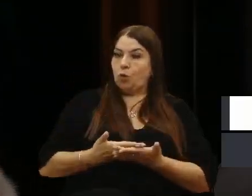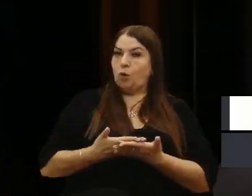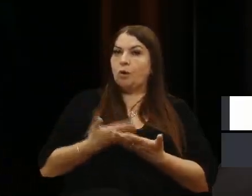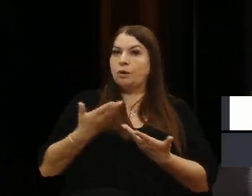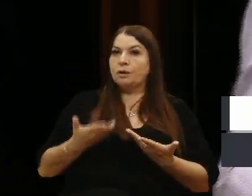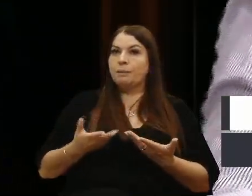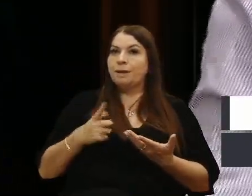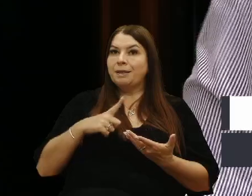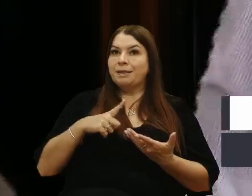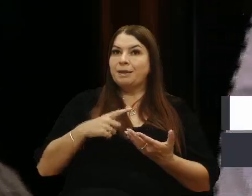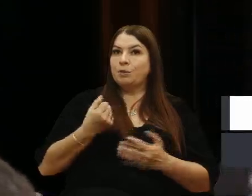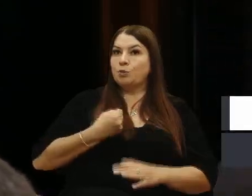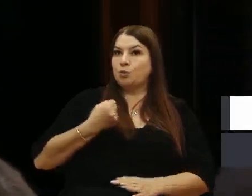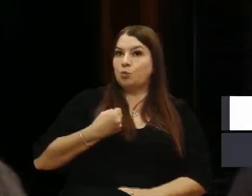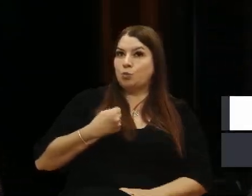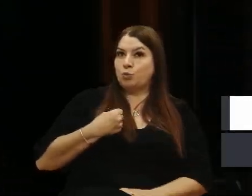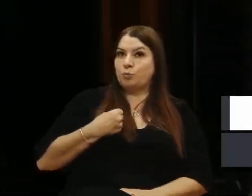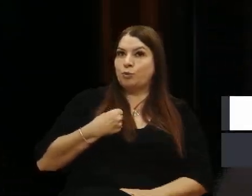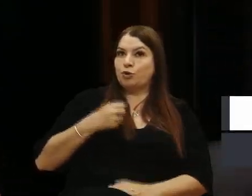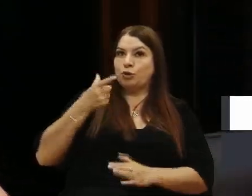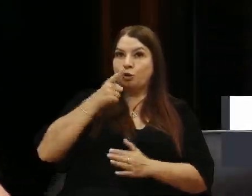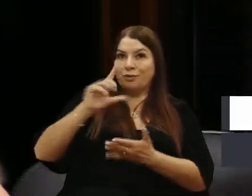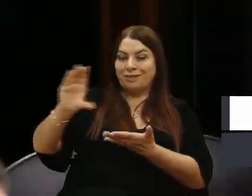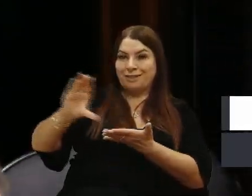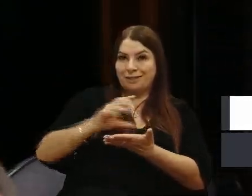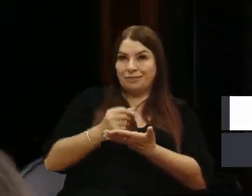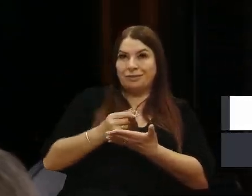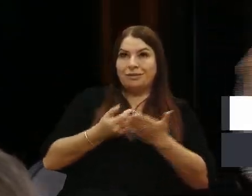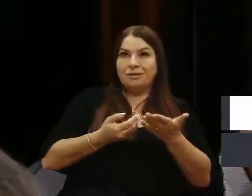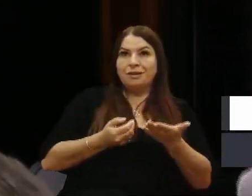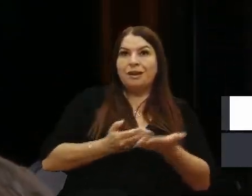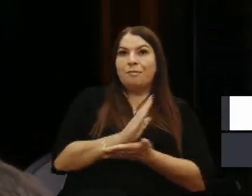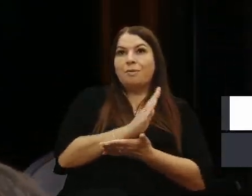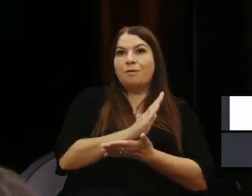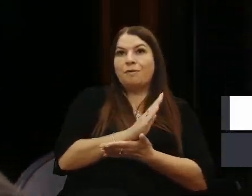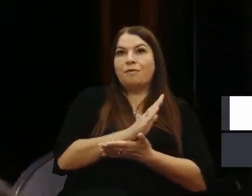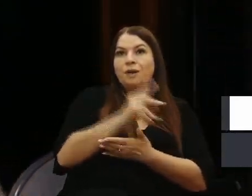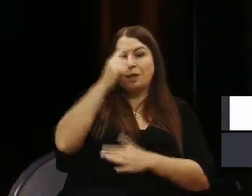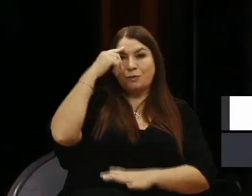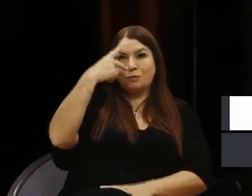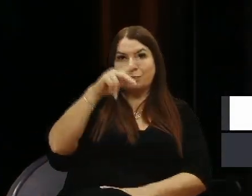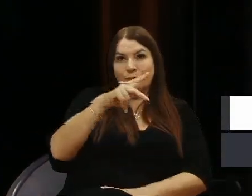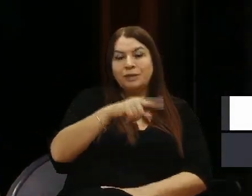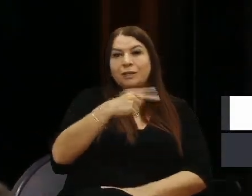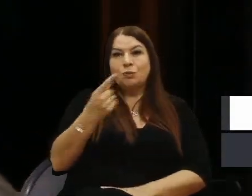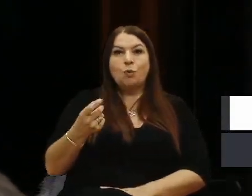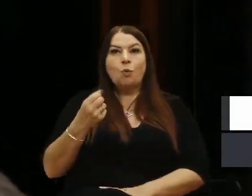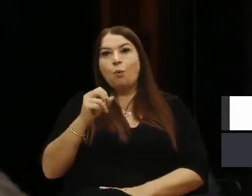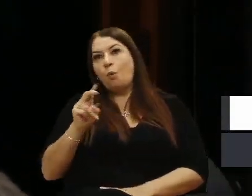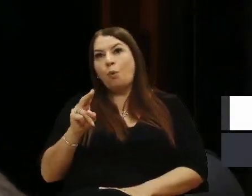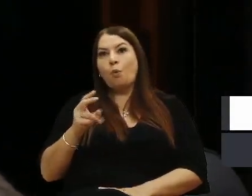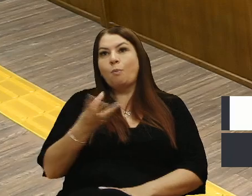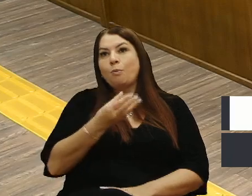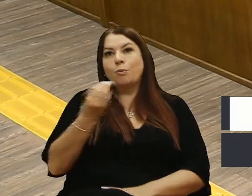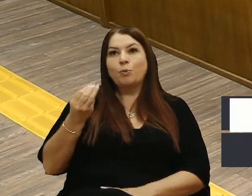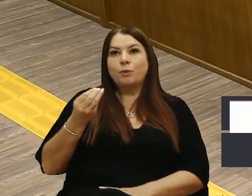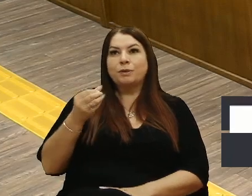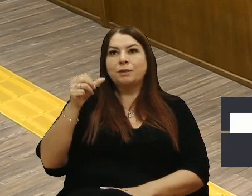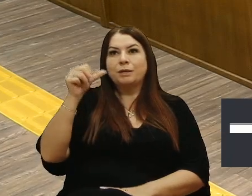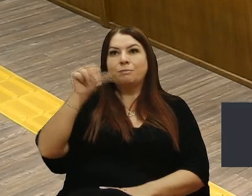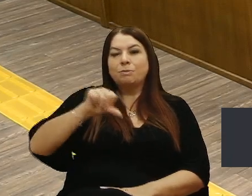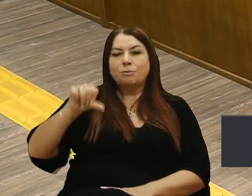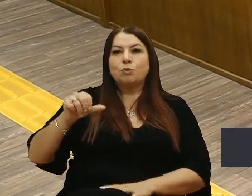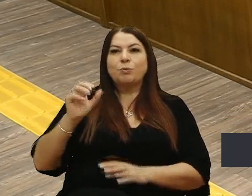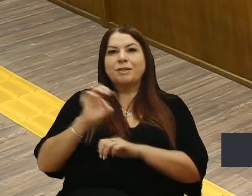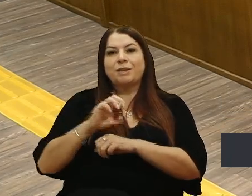para garantir os seus índices e recursos, aprovam, seja automático ou seja por inúmeras progressões, como acontece no estado